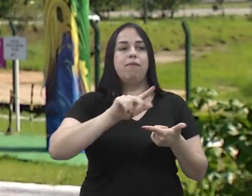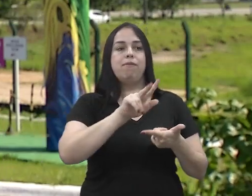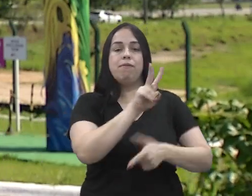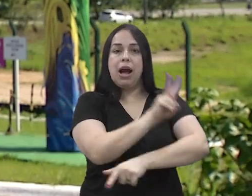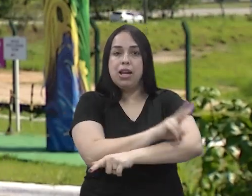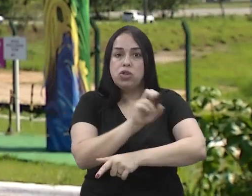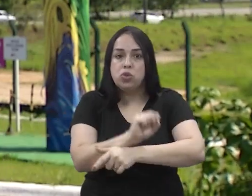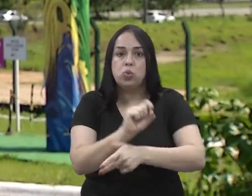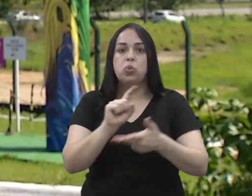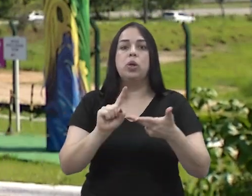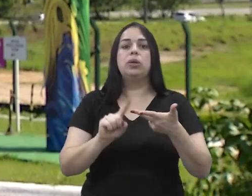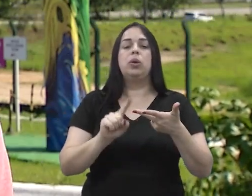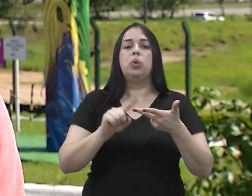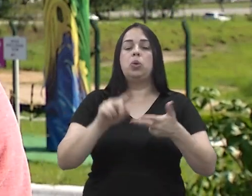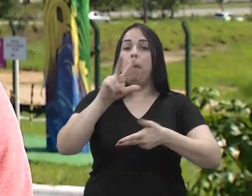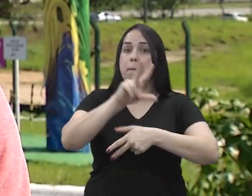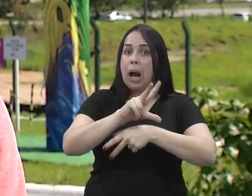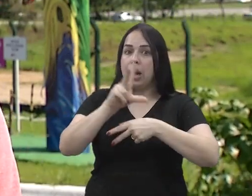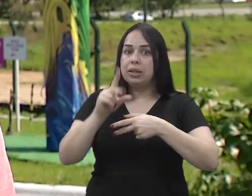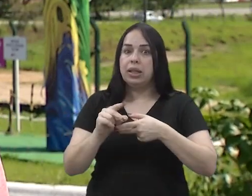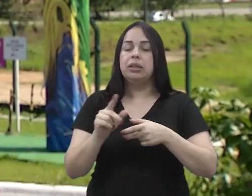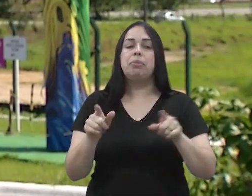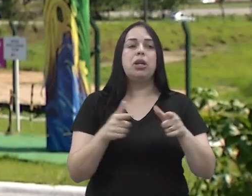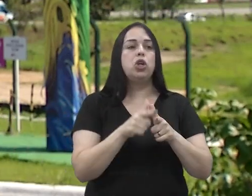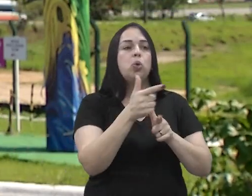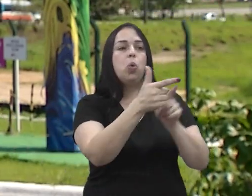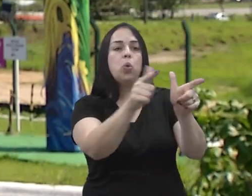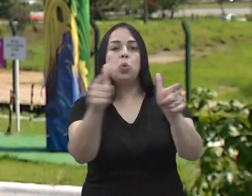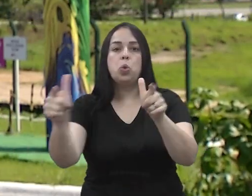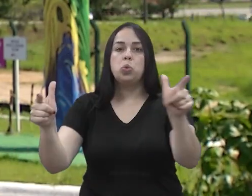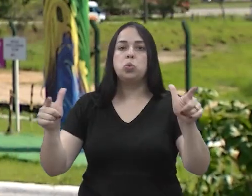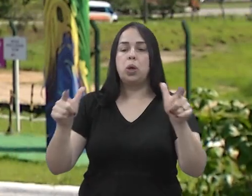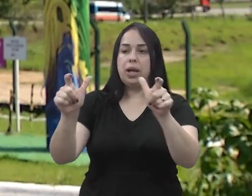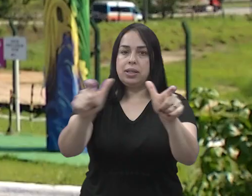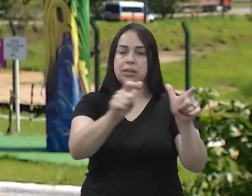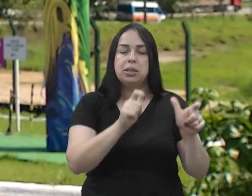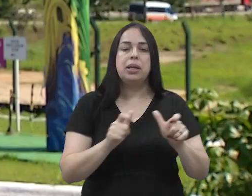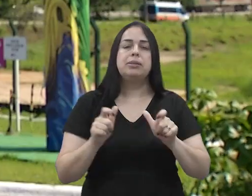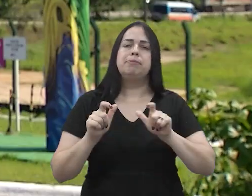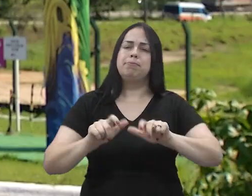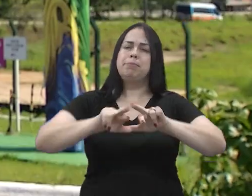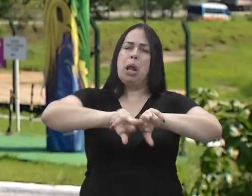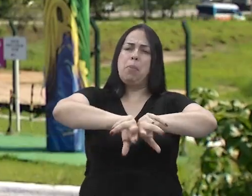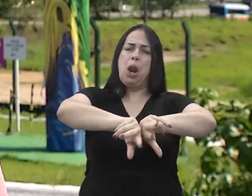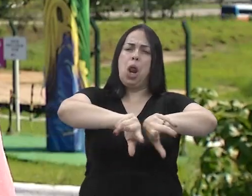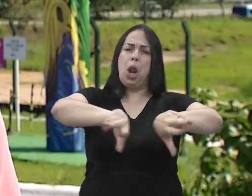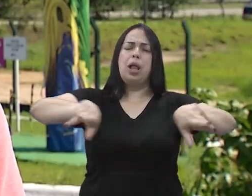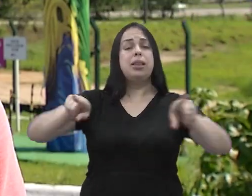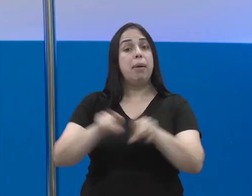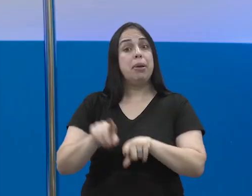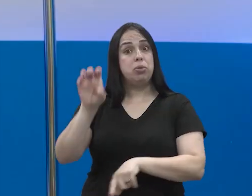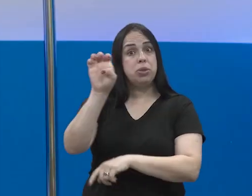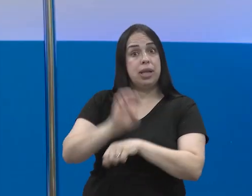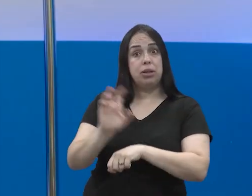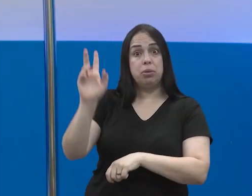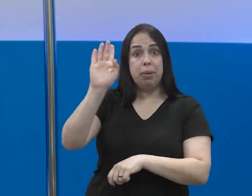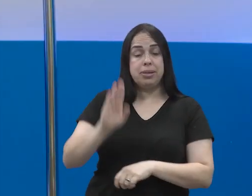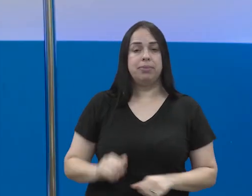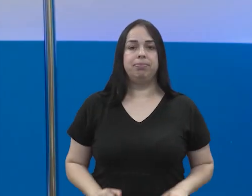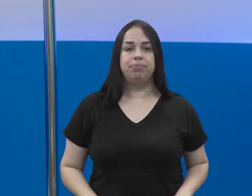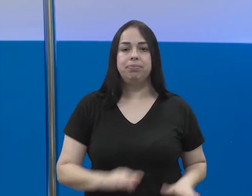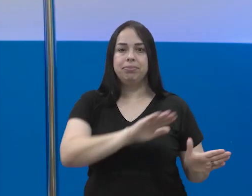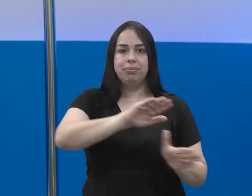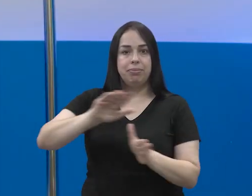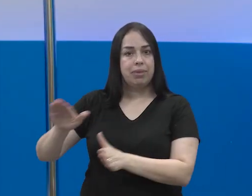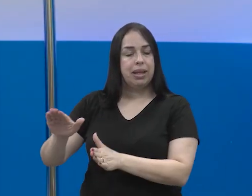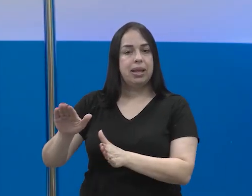aqui dentro do Parque Tecnológico, entre outros lugares, como também já temos em vários estados de todo o país. E a Câmara